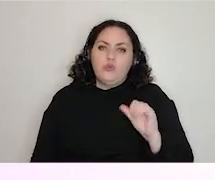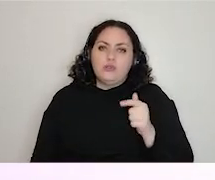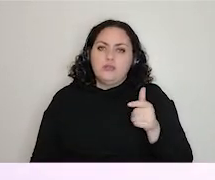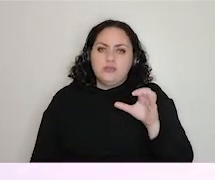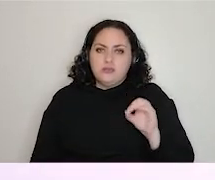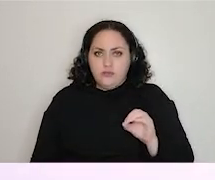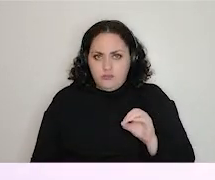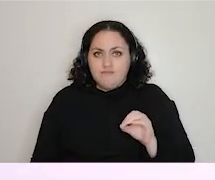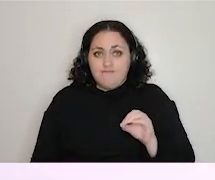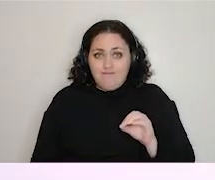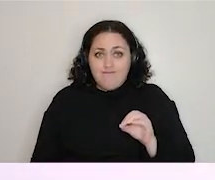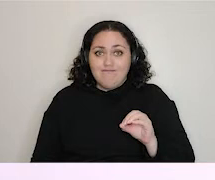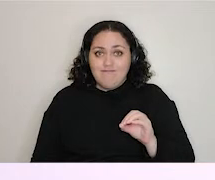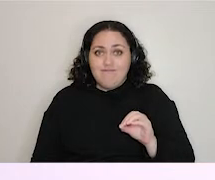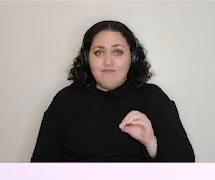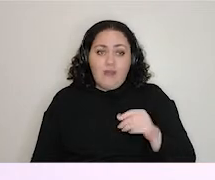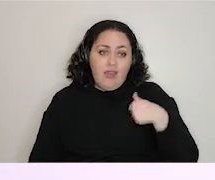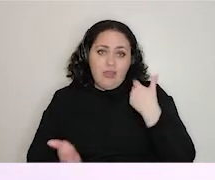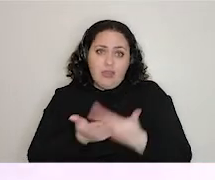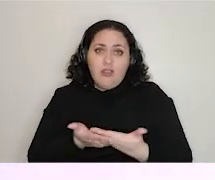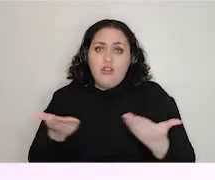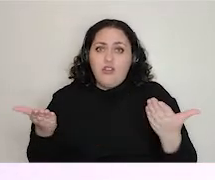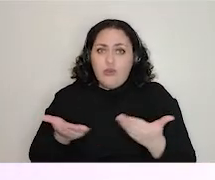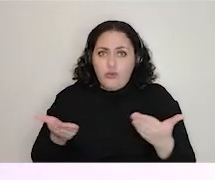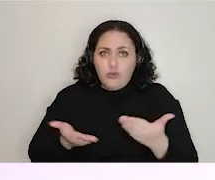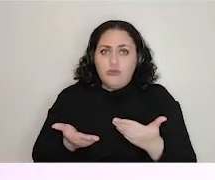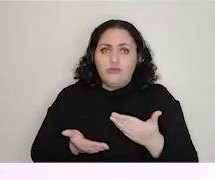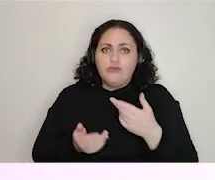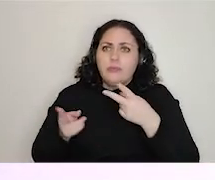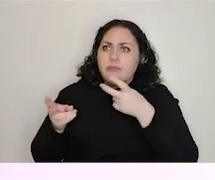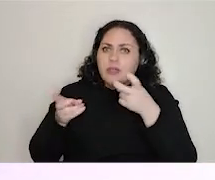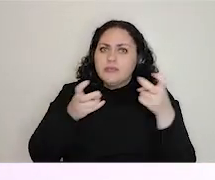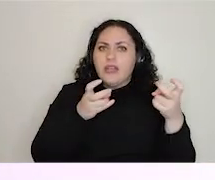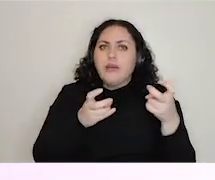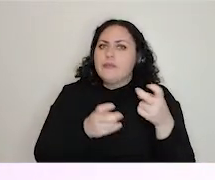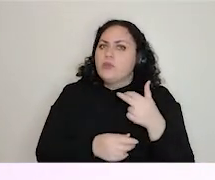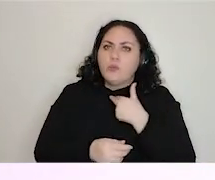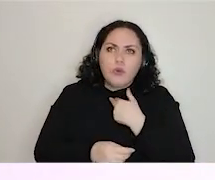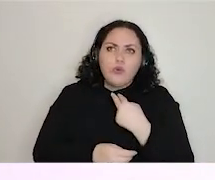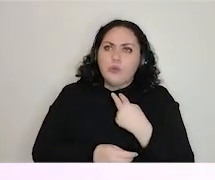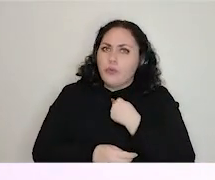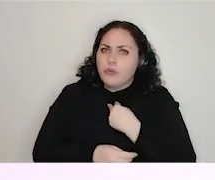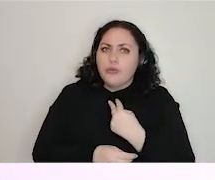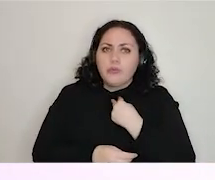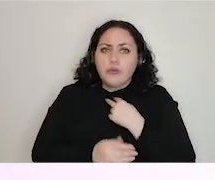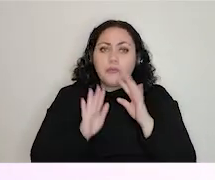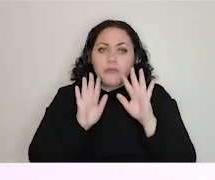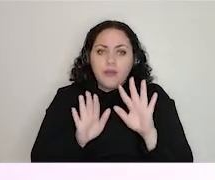acaba visualizando várias situações de que não é possível, mas que pelo menos saiu aquelas